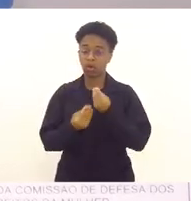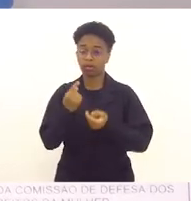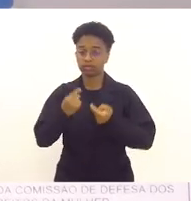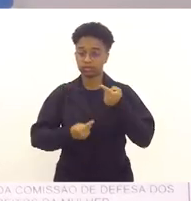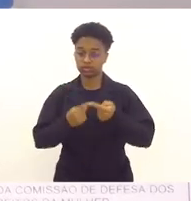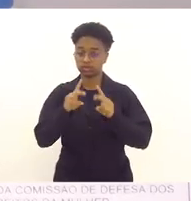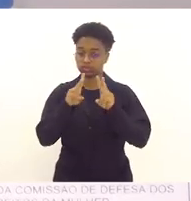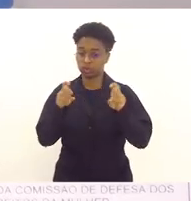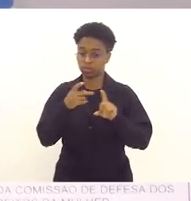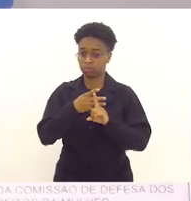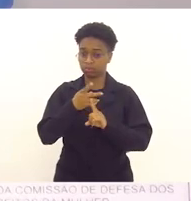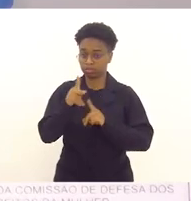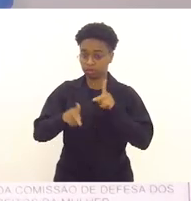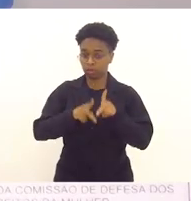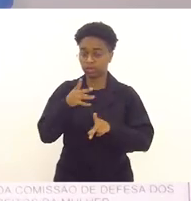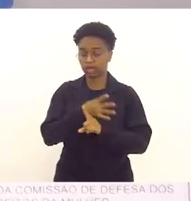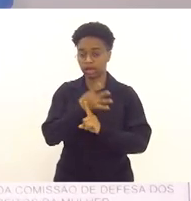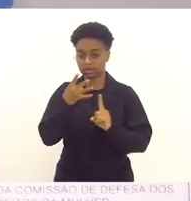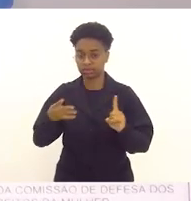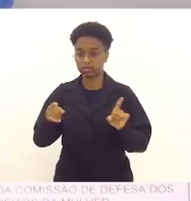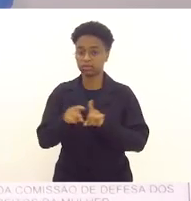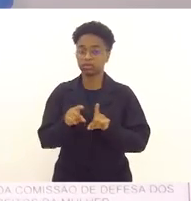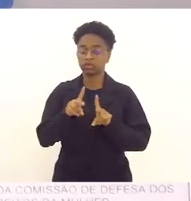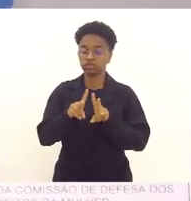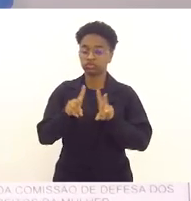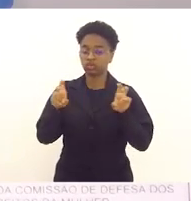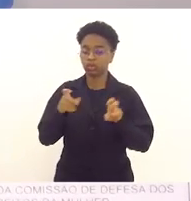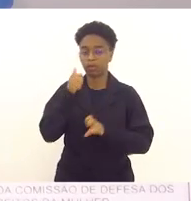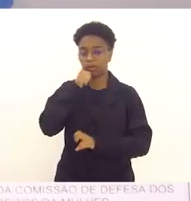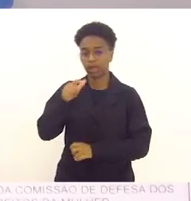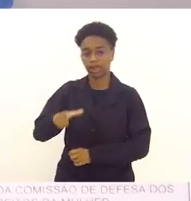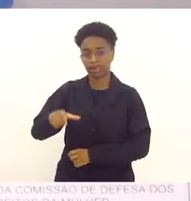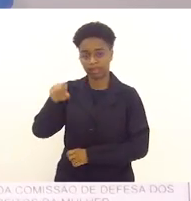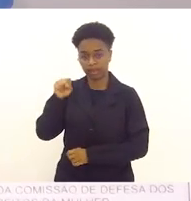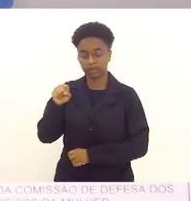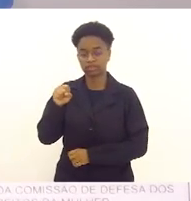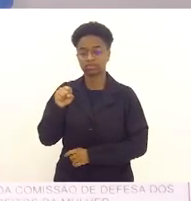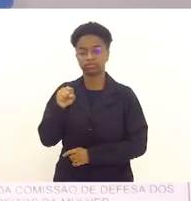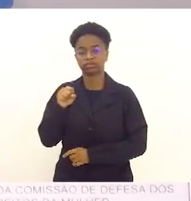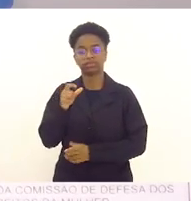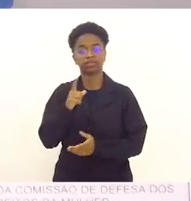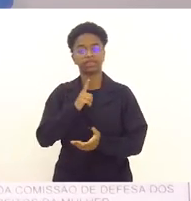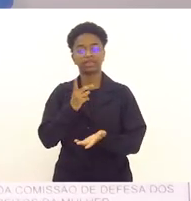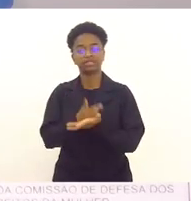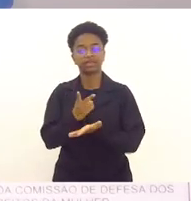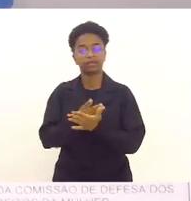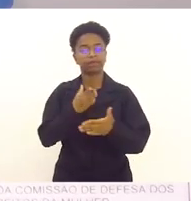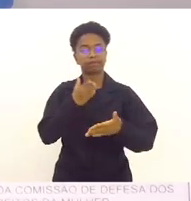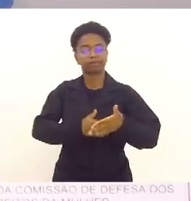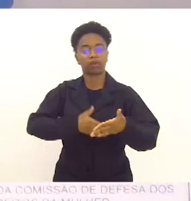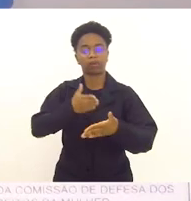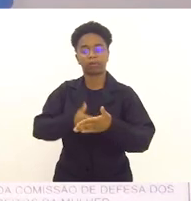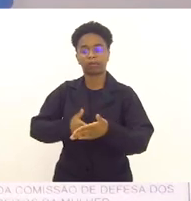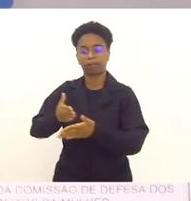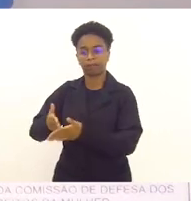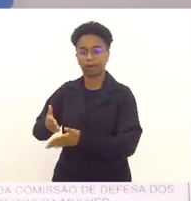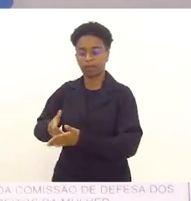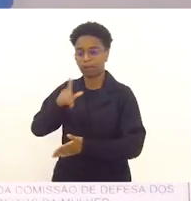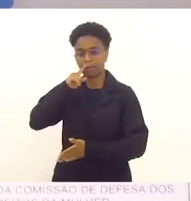a população lgbtqia mais sobre as mulheres lésbicas encontra aí é muro de